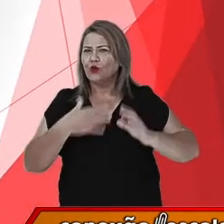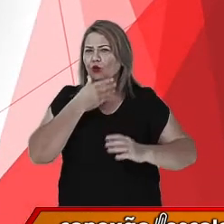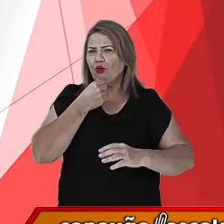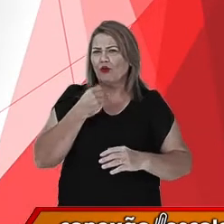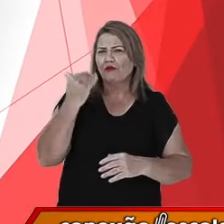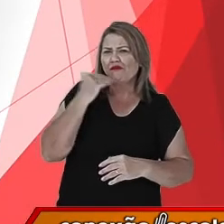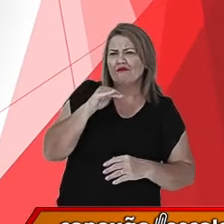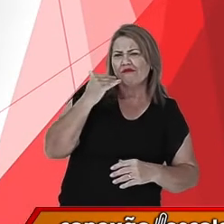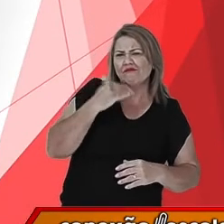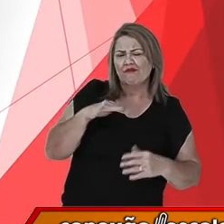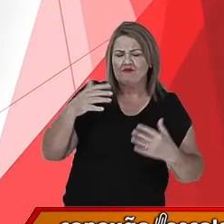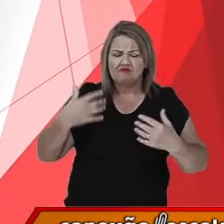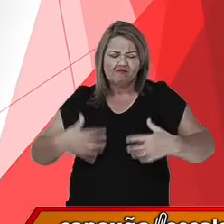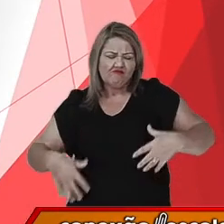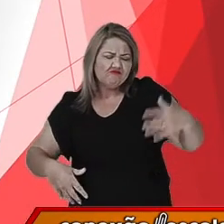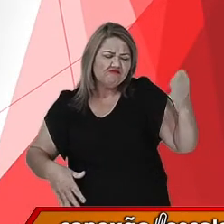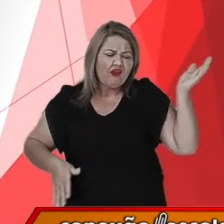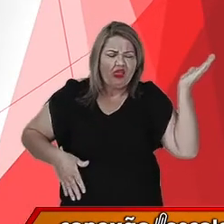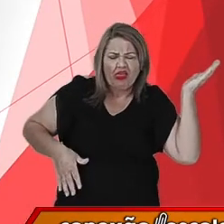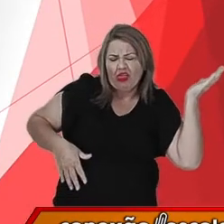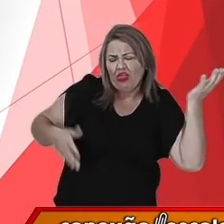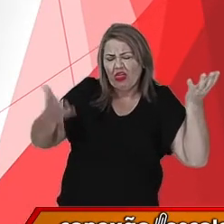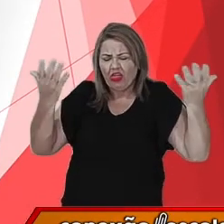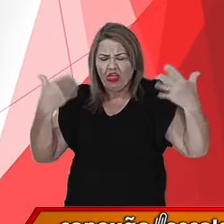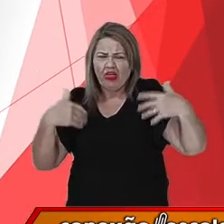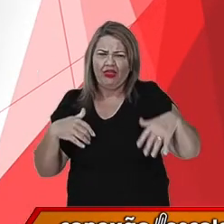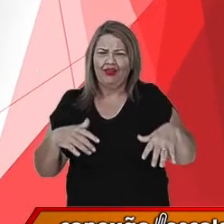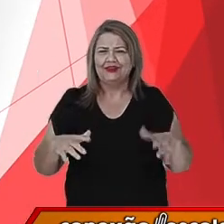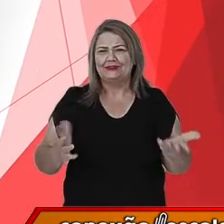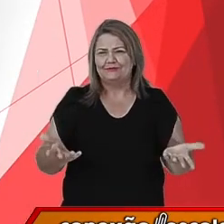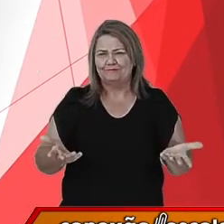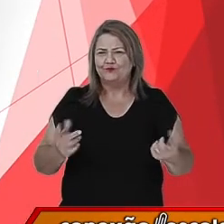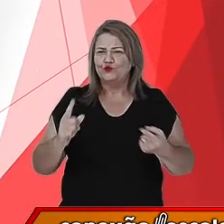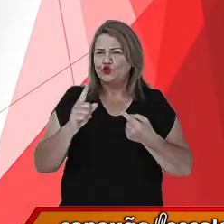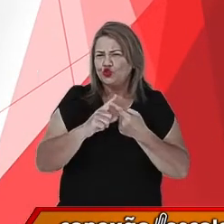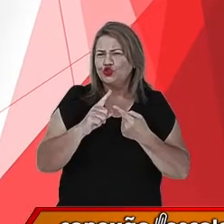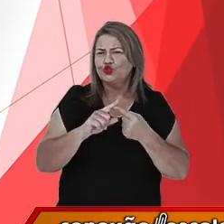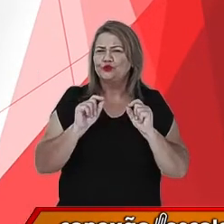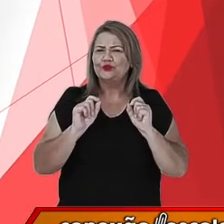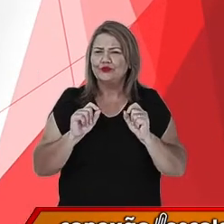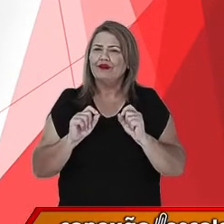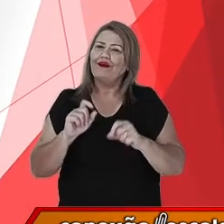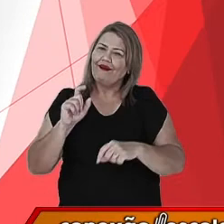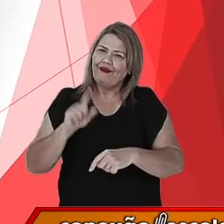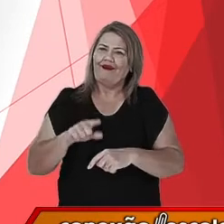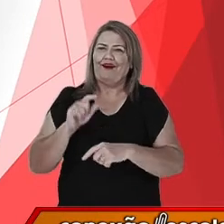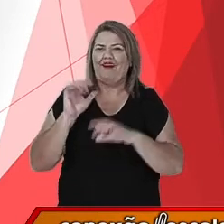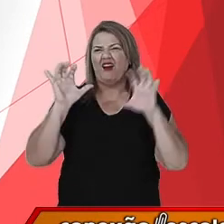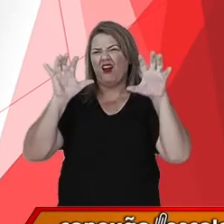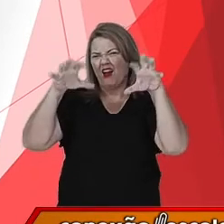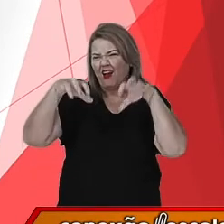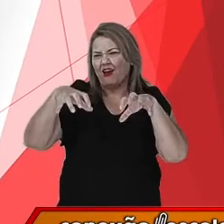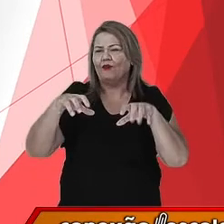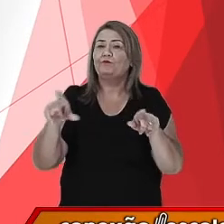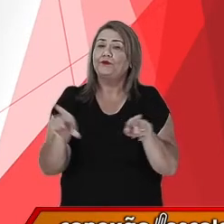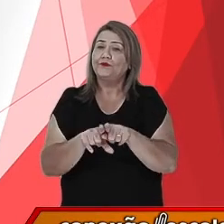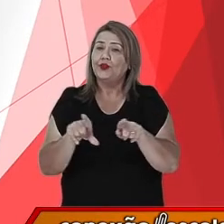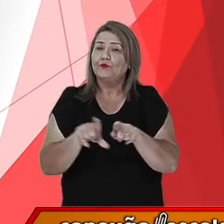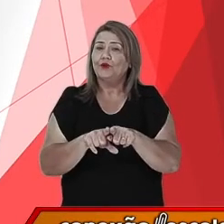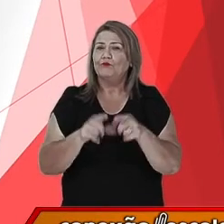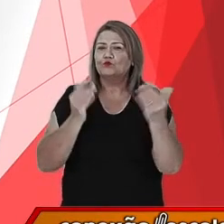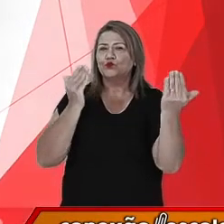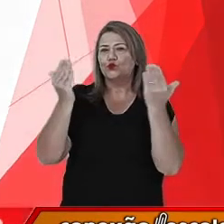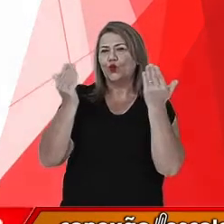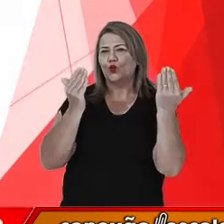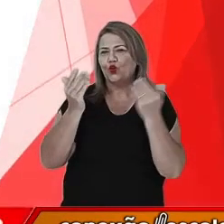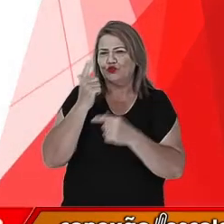desajeitado, um homem descuidado. Isso é muito típico em narrativas de terror. Além disso, temos uma descrição